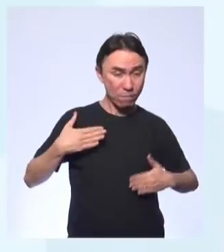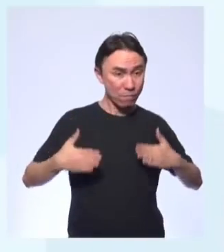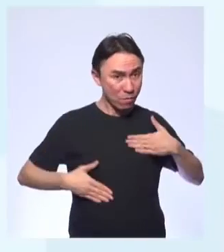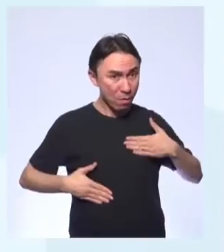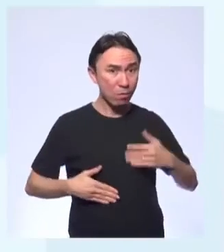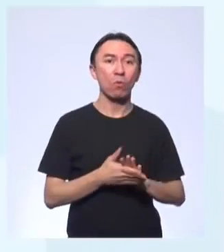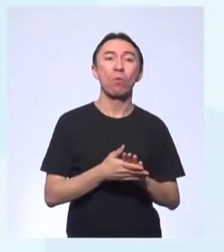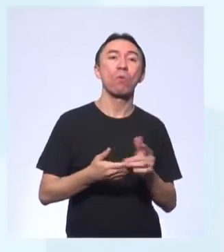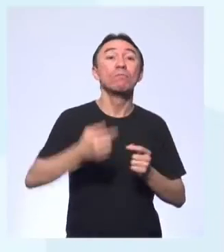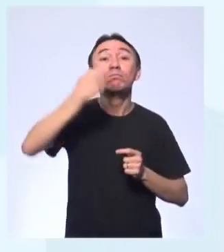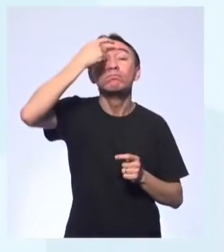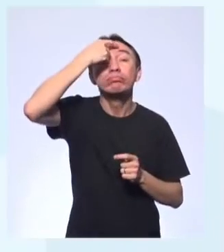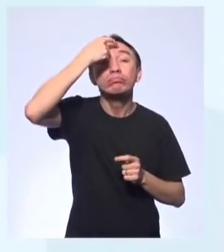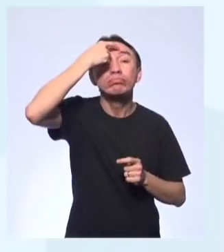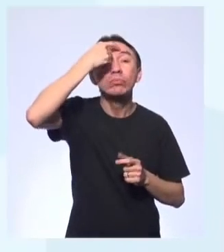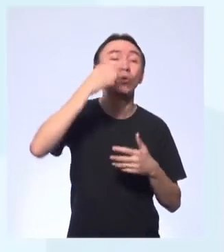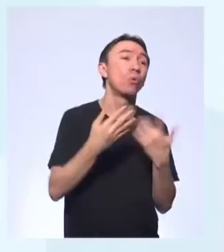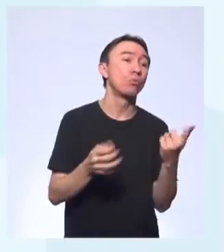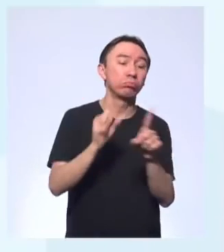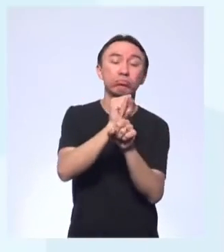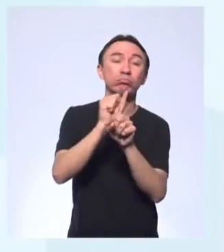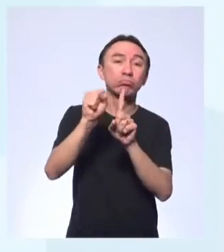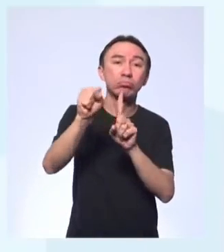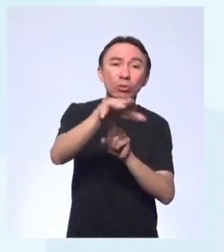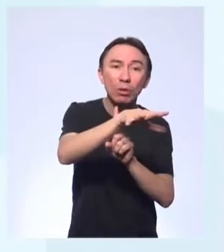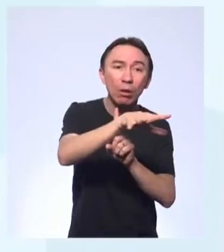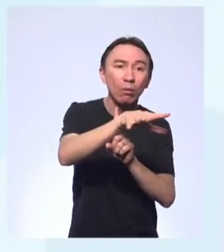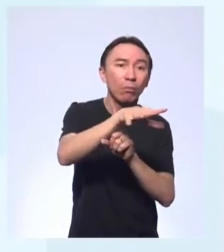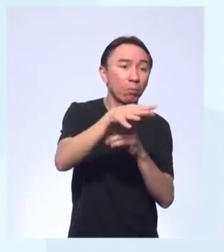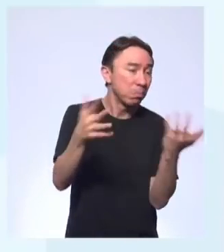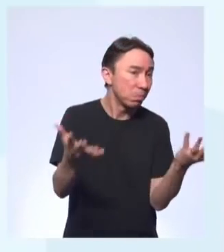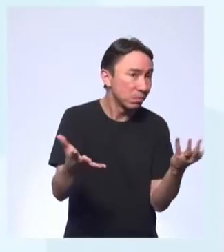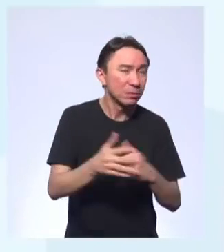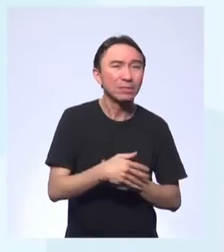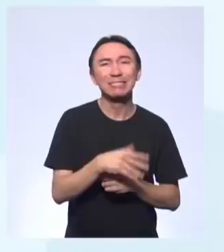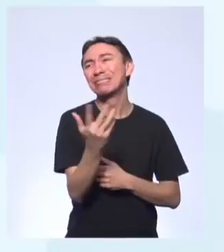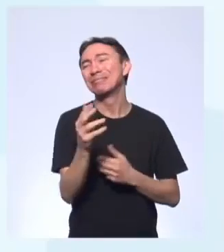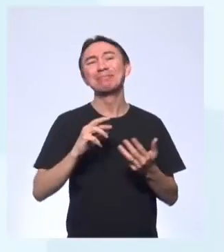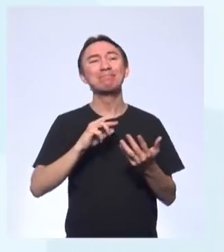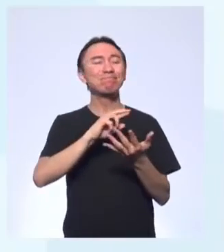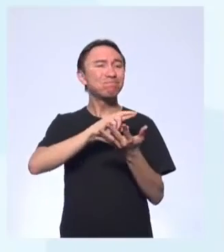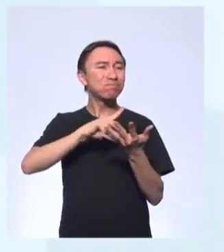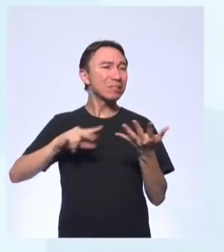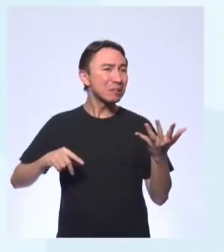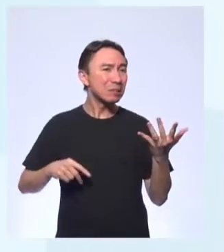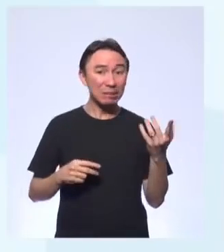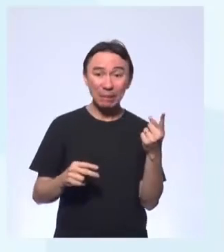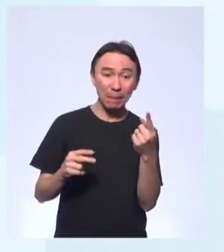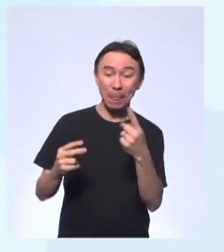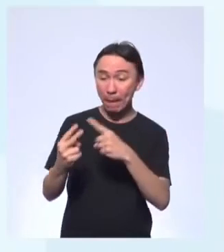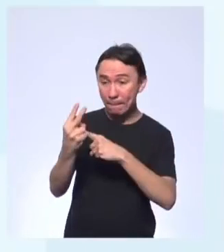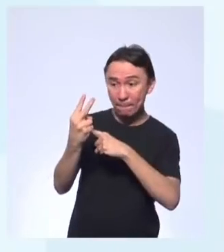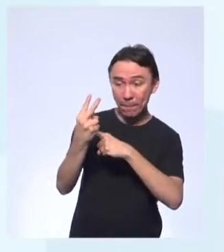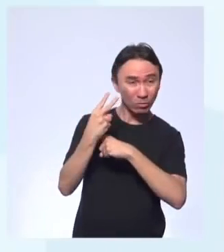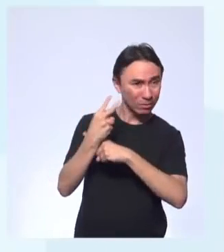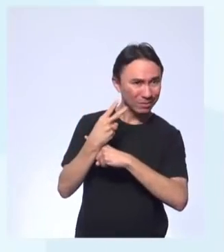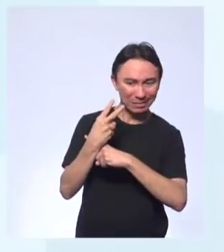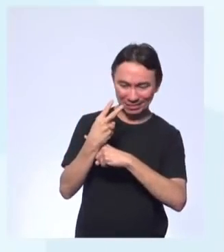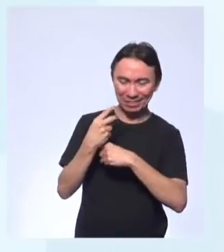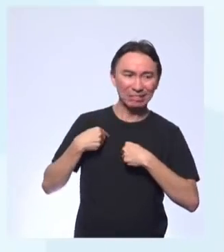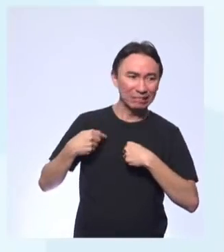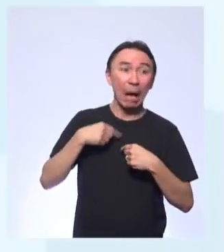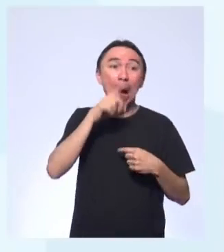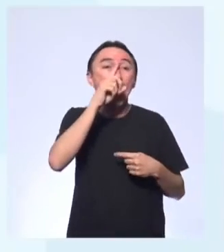Ou social. Então, são aqueles fatores que vão proteger a gente de situações perigosas.